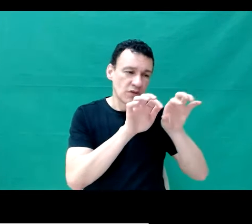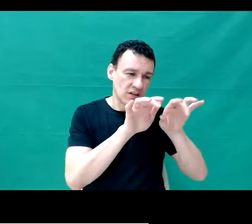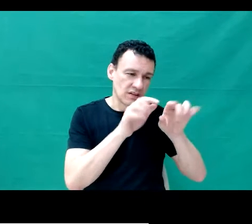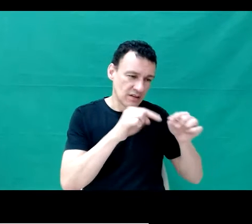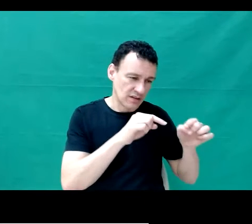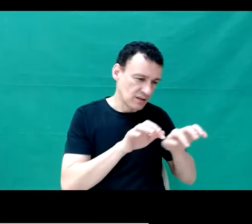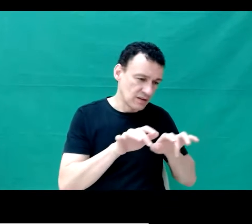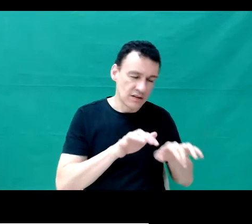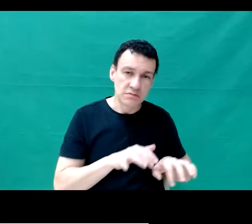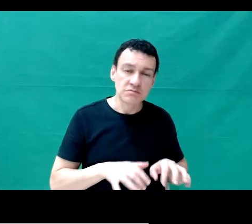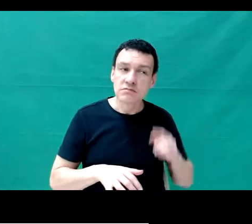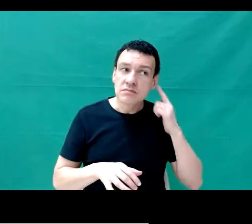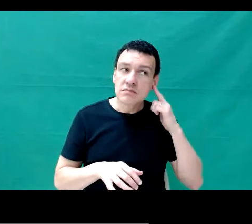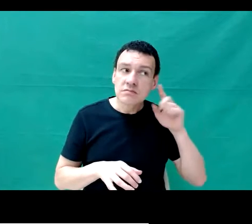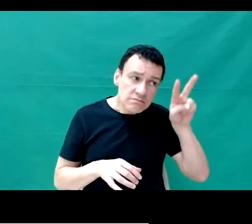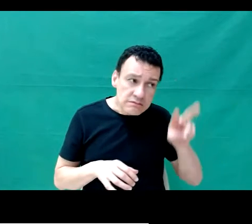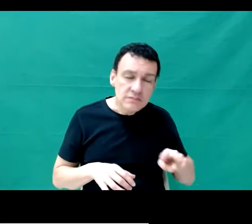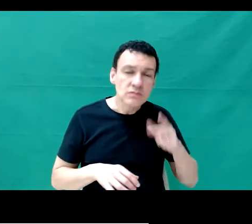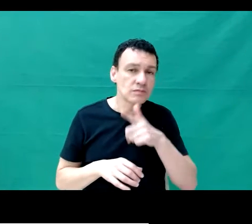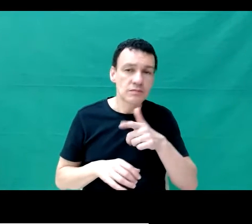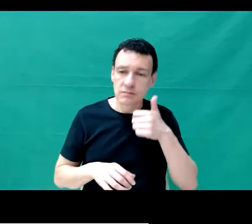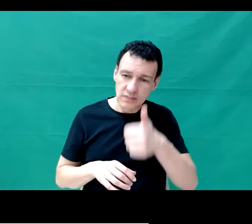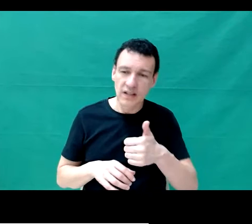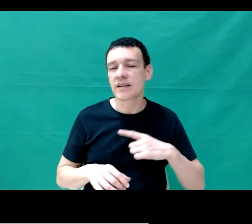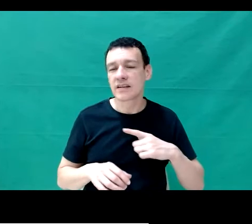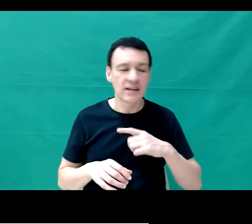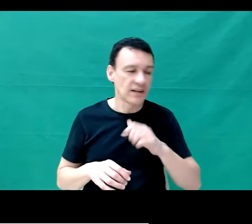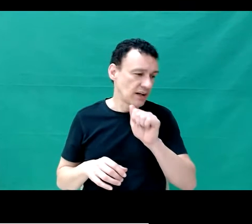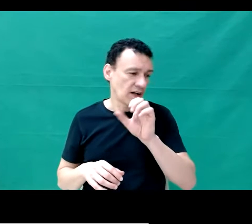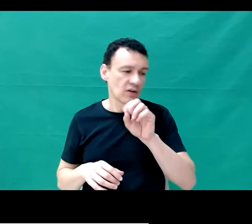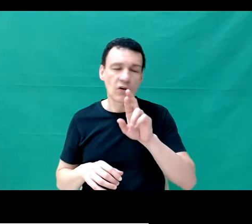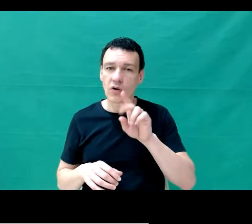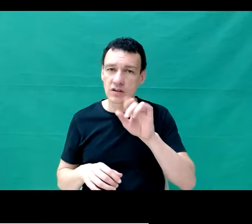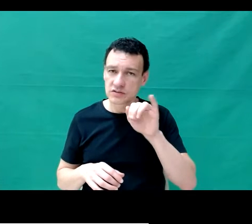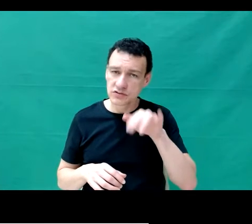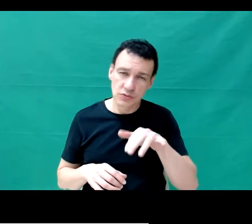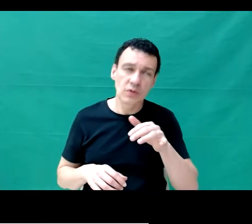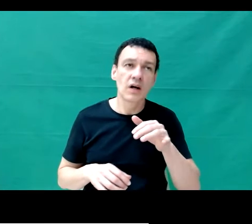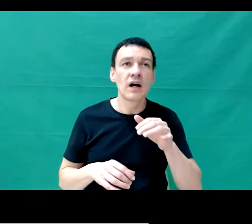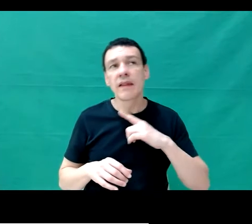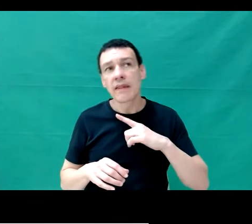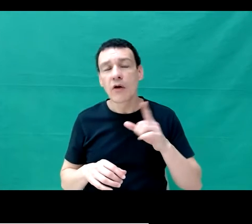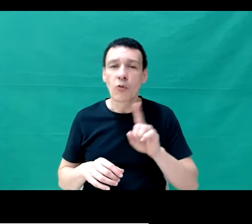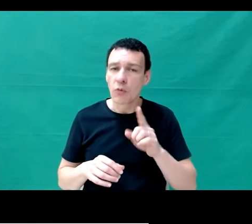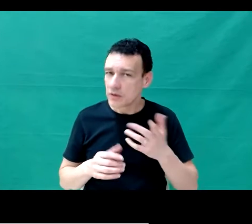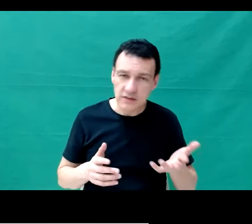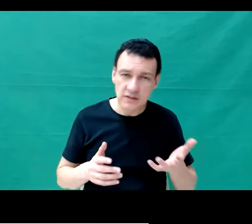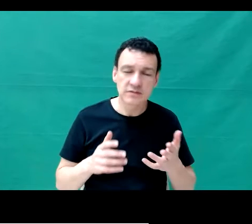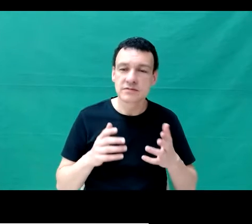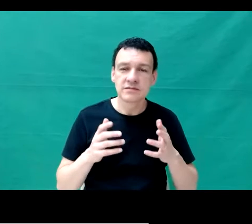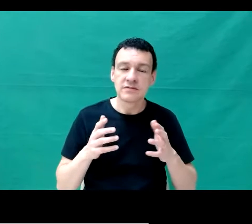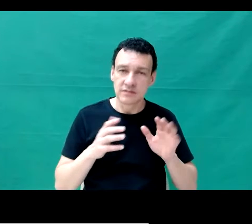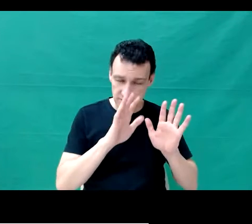a validação, por exemplo, se de expandir um acórdion, ver se existe a literal, né, da parte do YARA ali